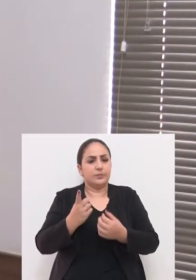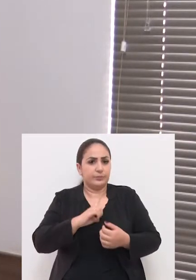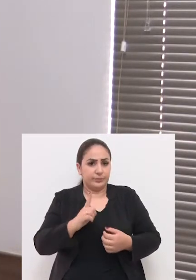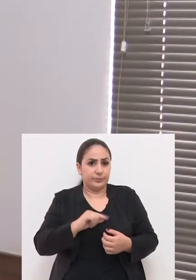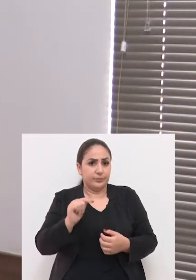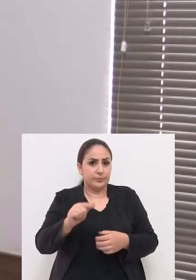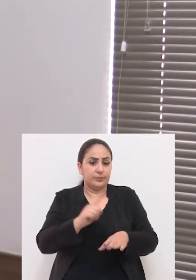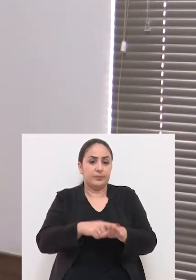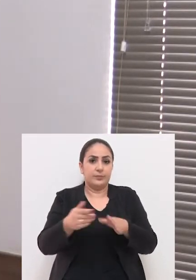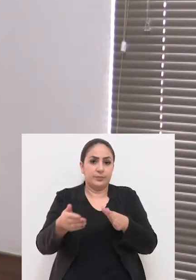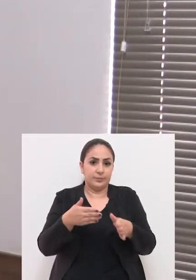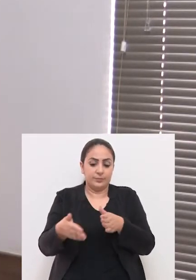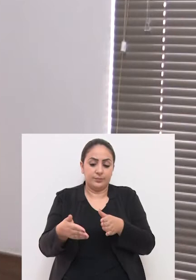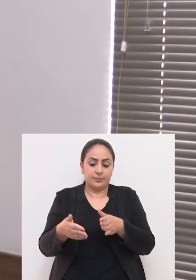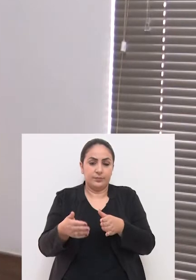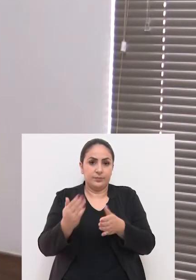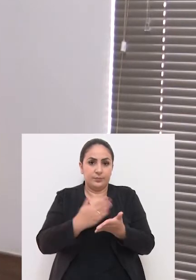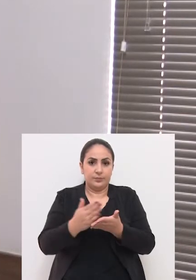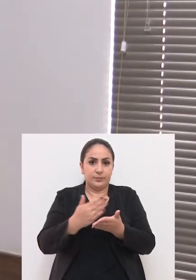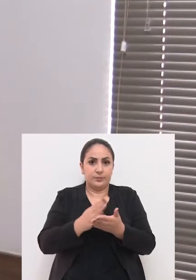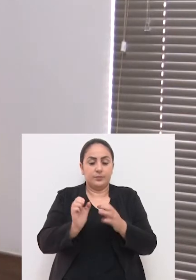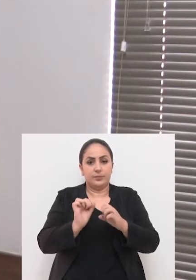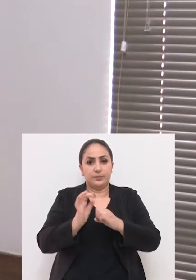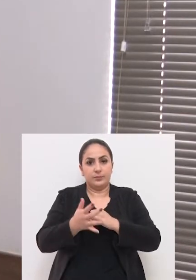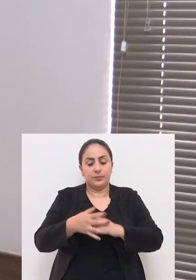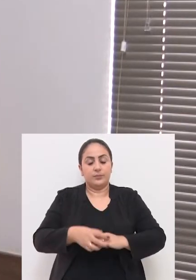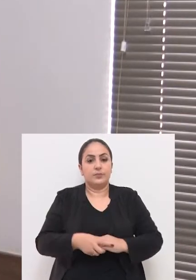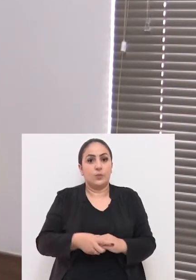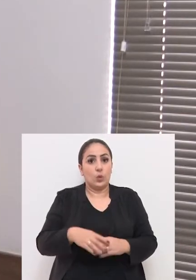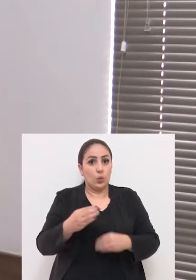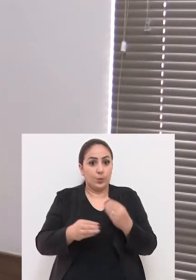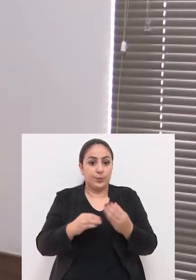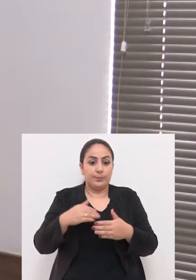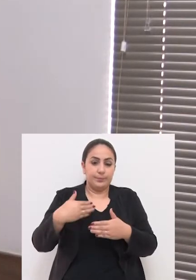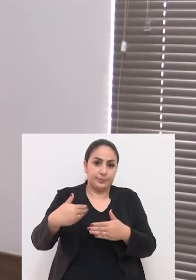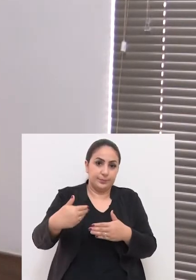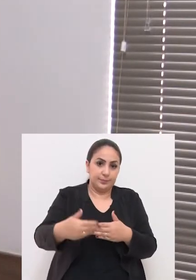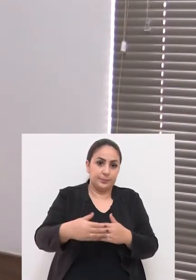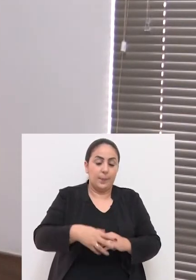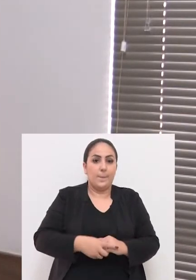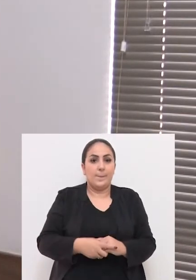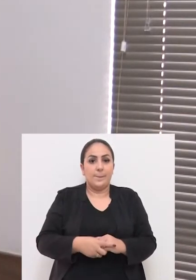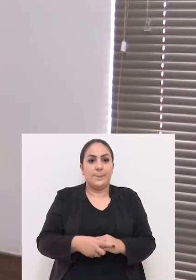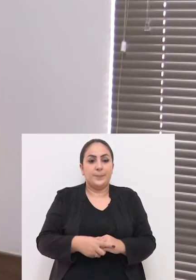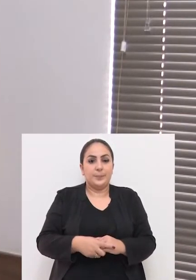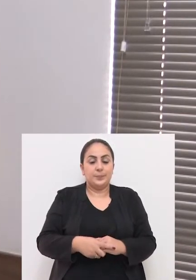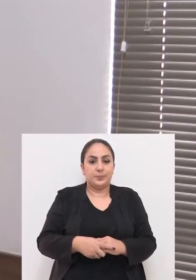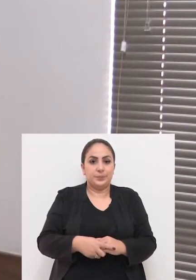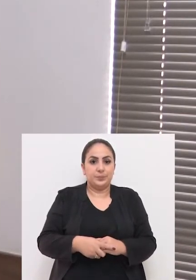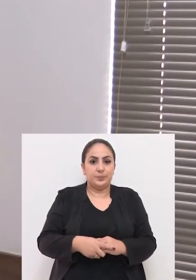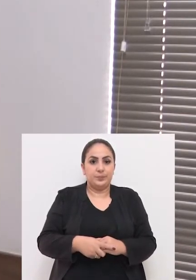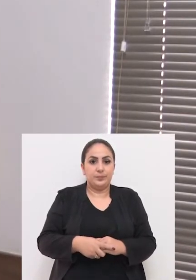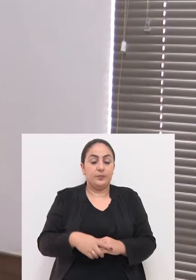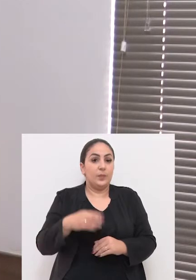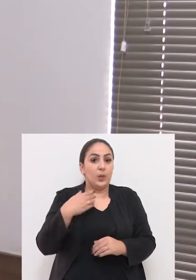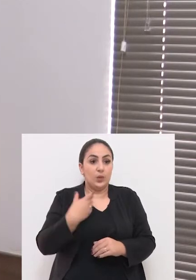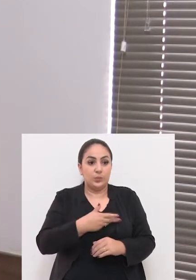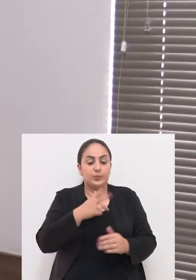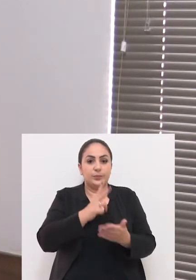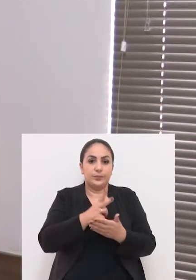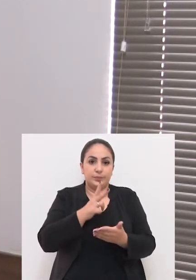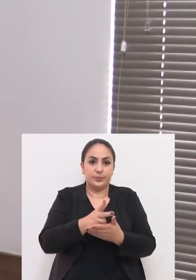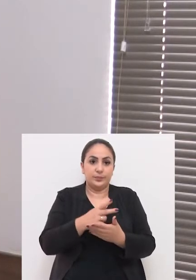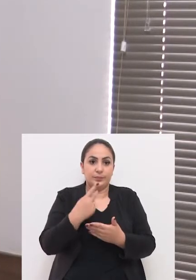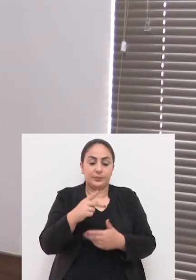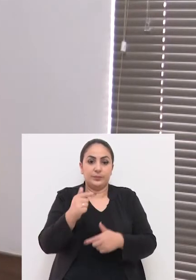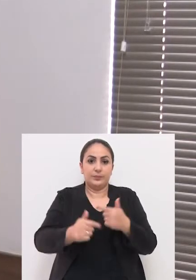comunidade tinha naquele momento inicial da pandemia. Com o decorrer desse processo,